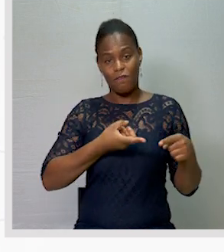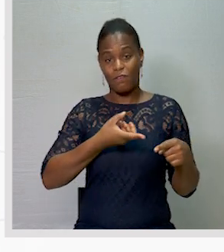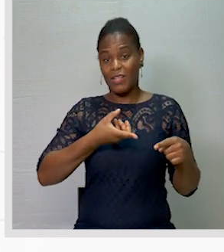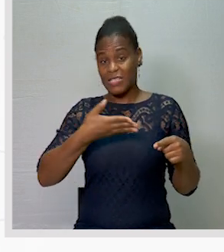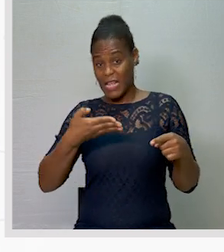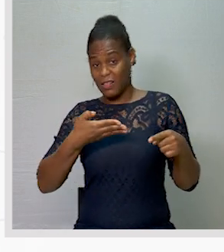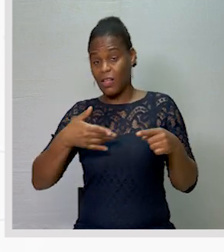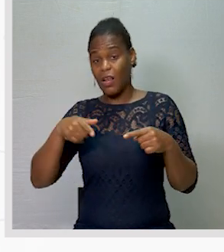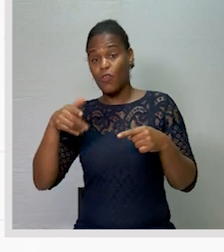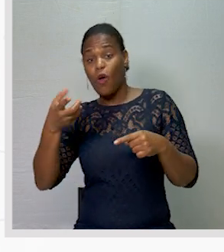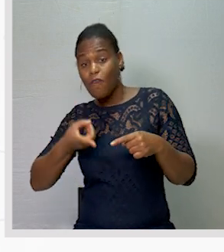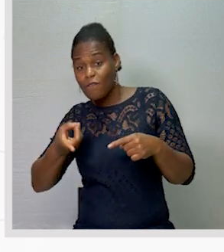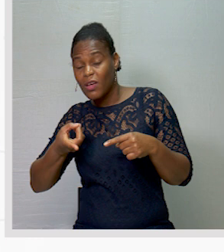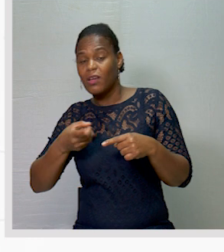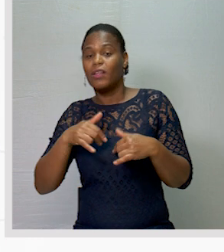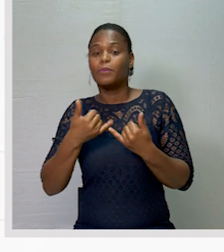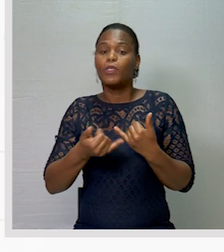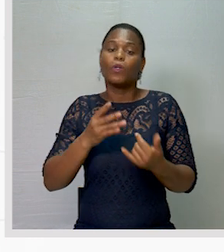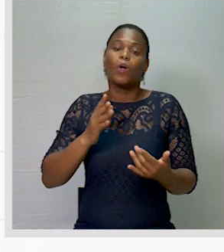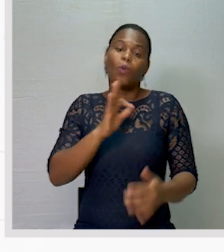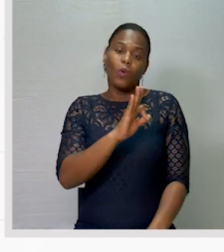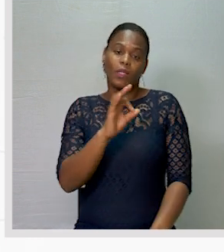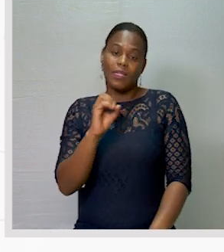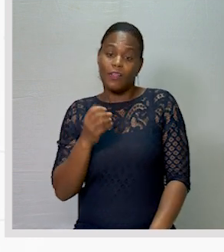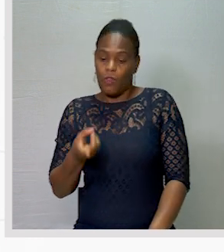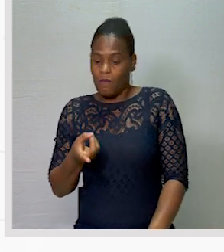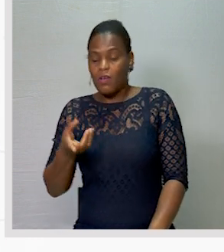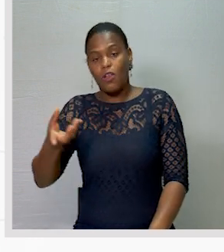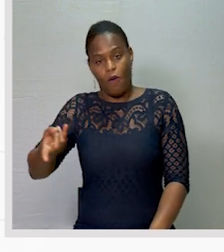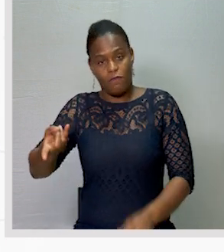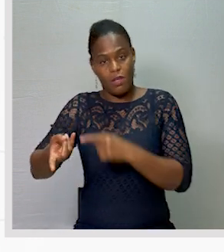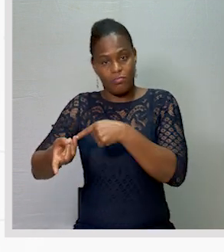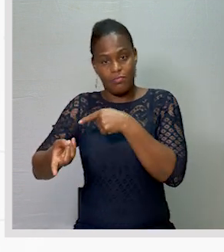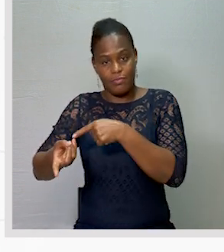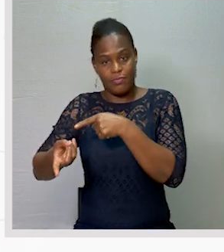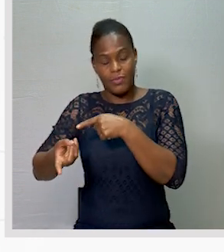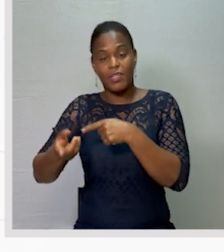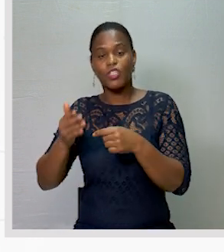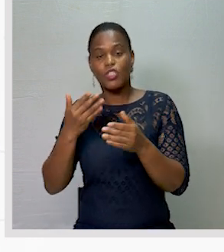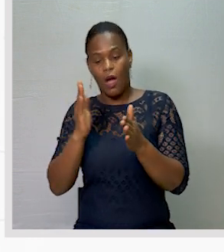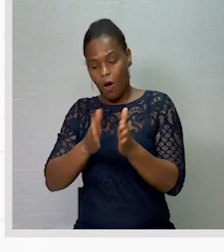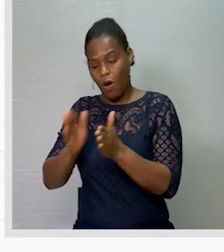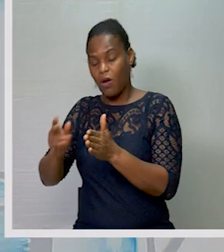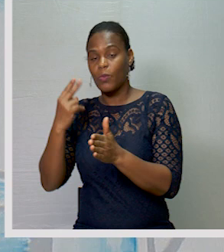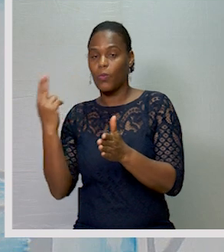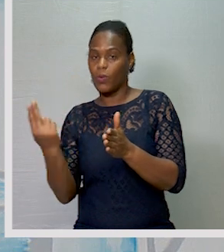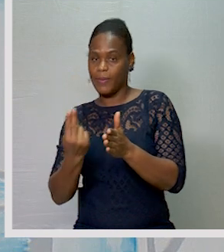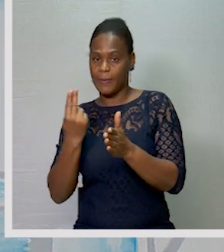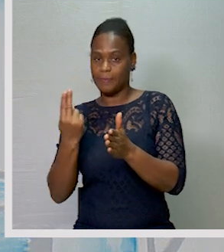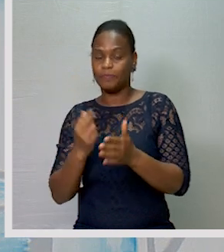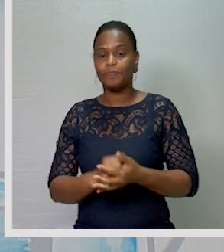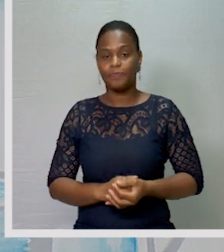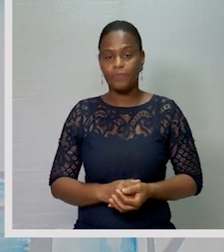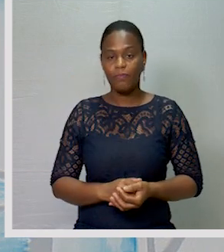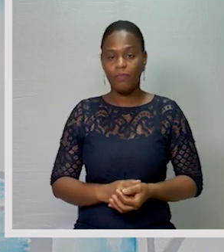de 97 e, por último, 409. O 9 de 409 está na ordem das